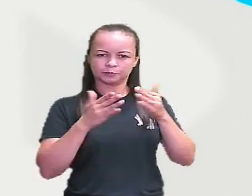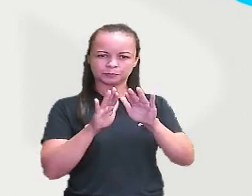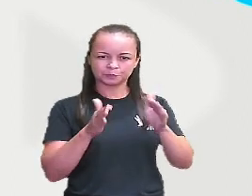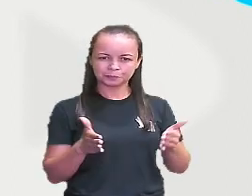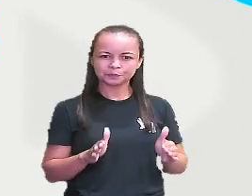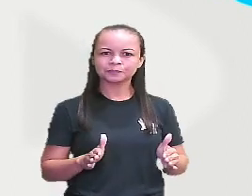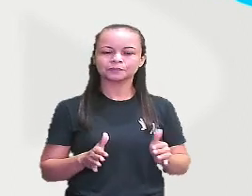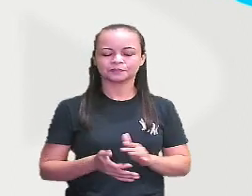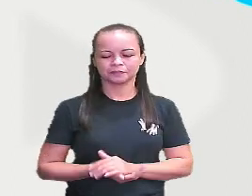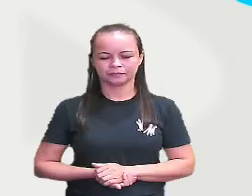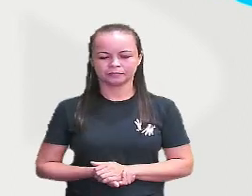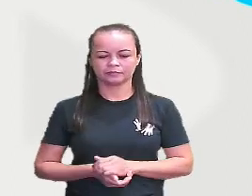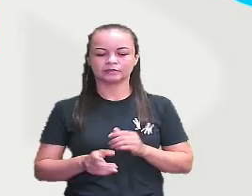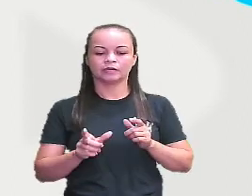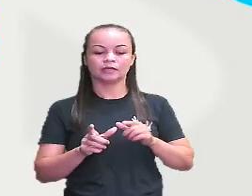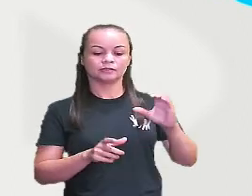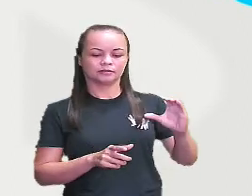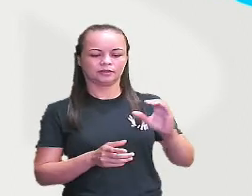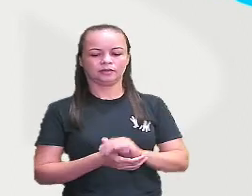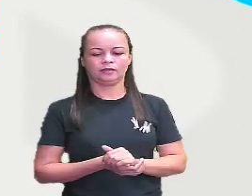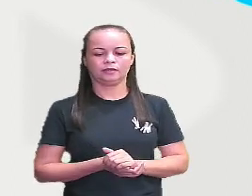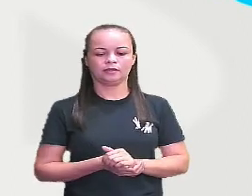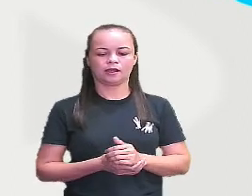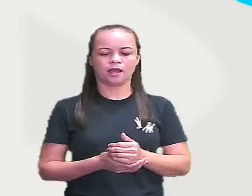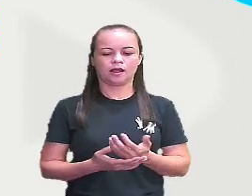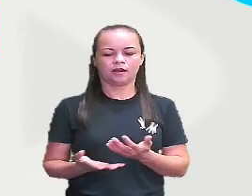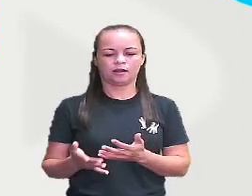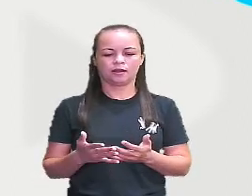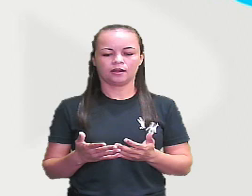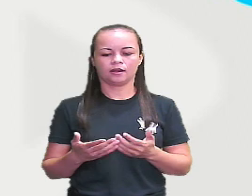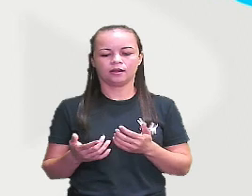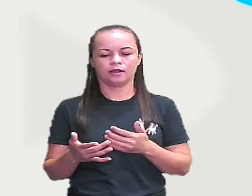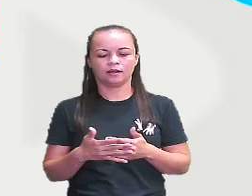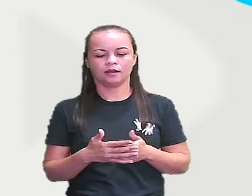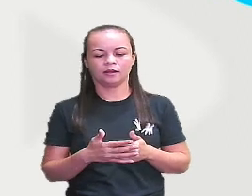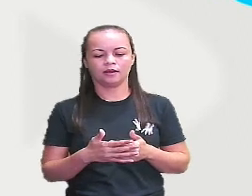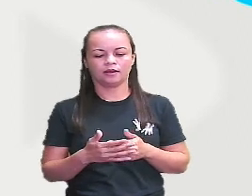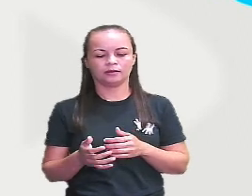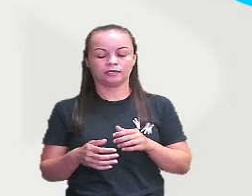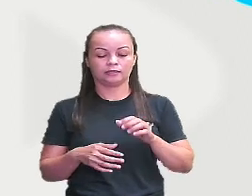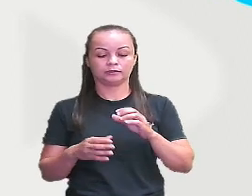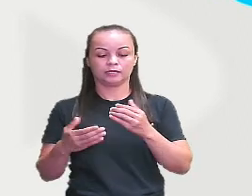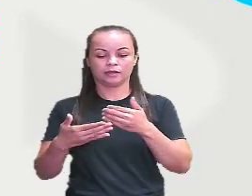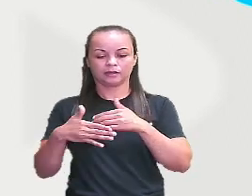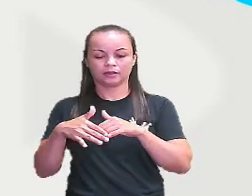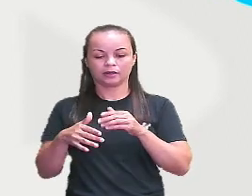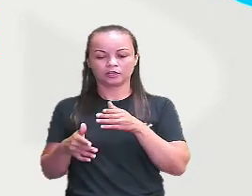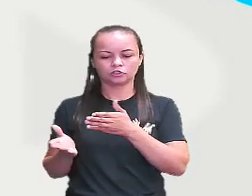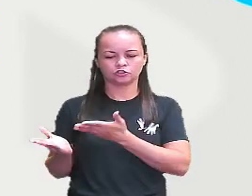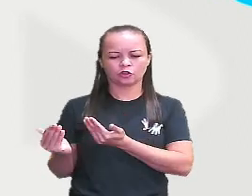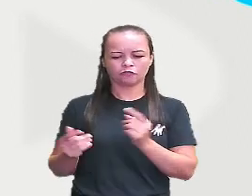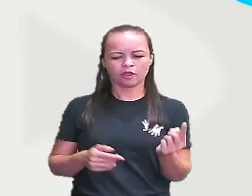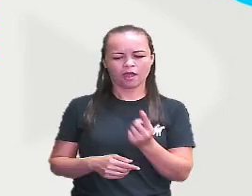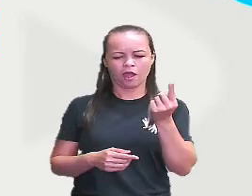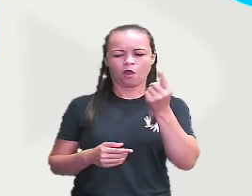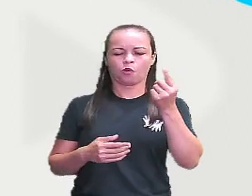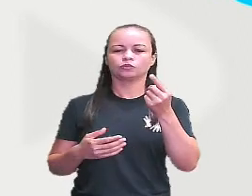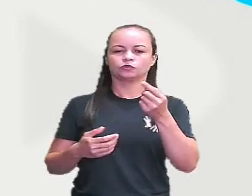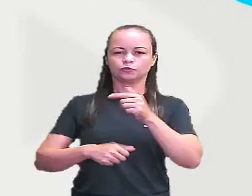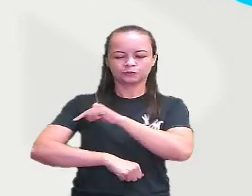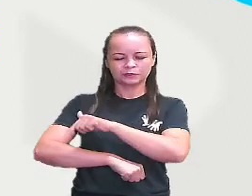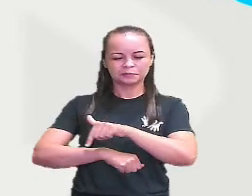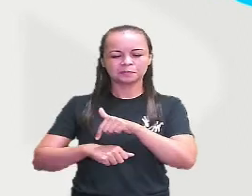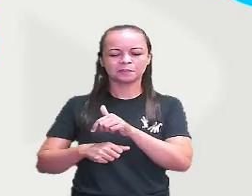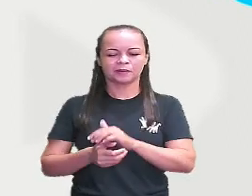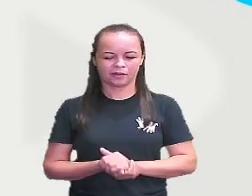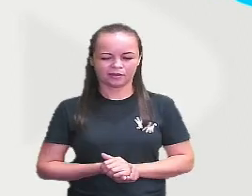D. A prova do concurso foi difícil e reflexiva. Letra E. Ou vens alegre e satisfeito, ou